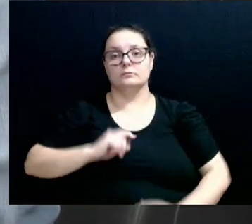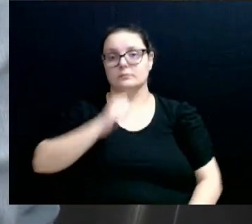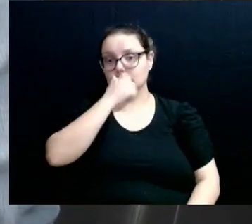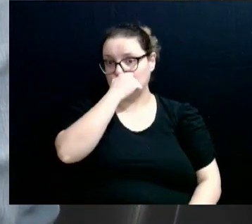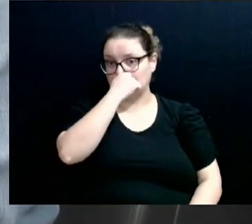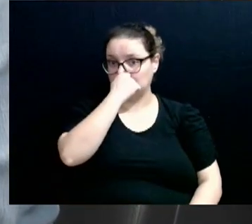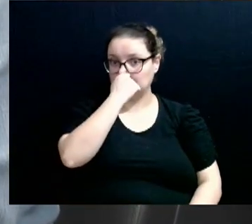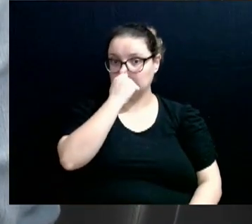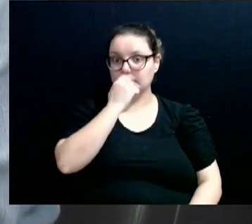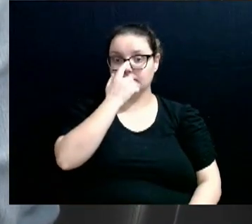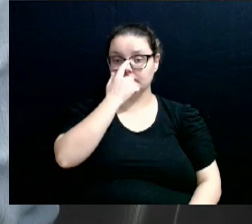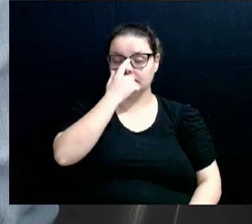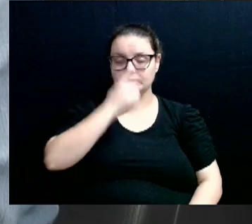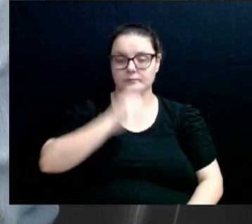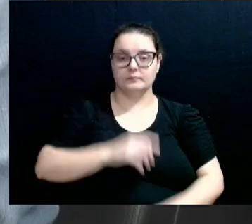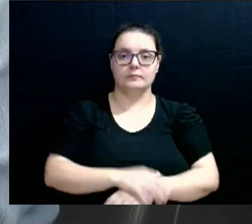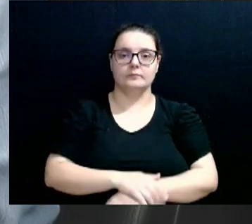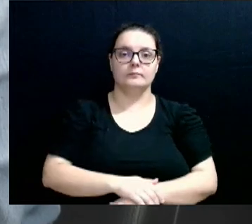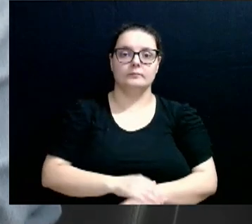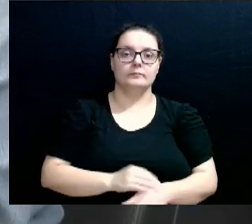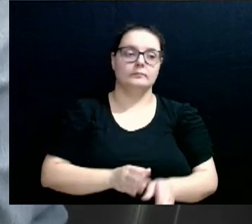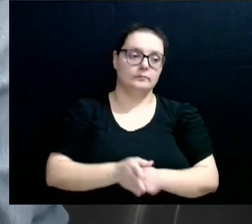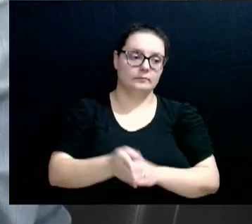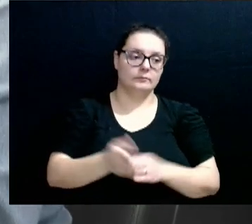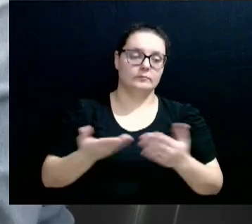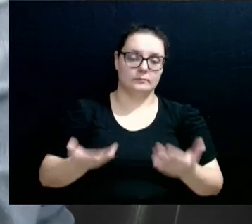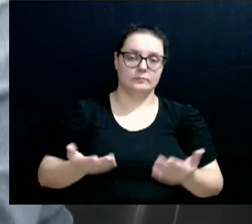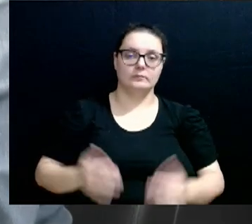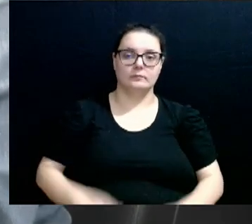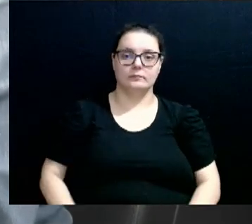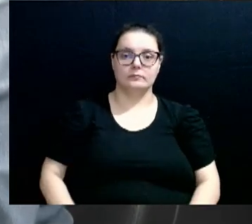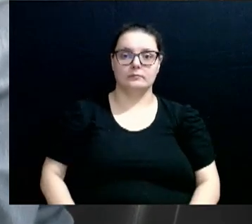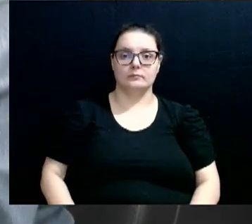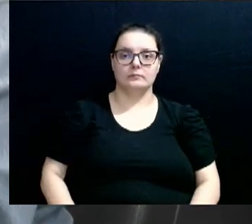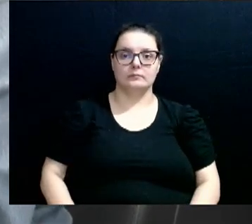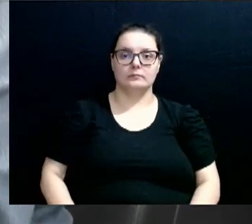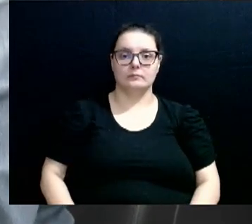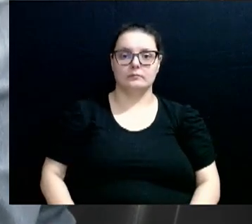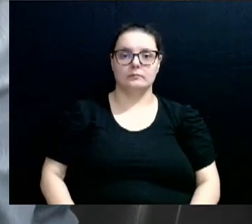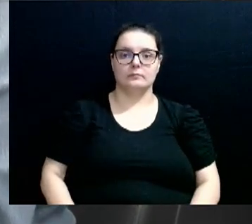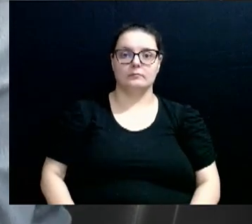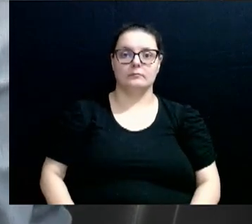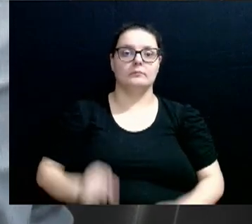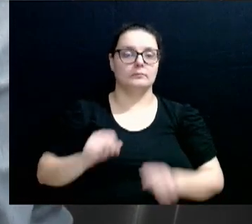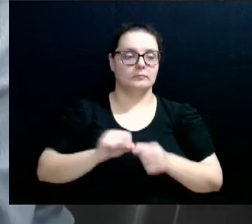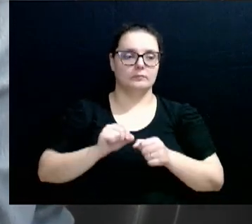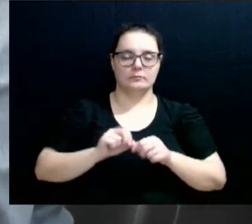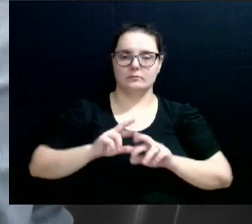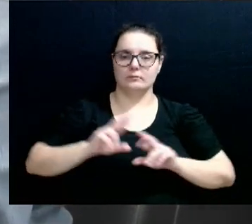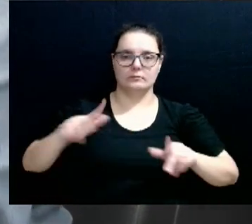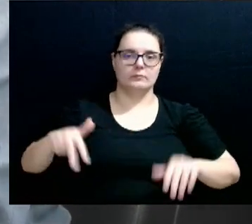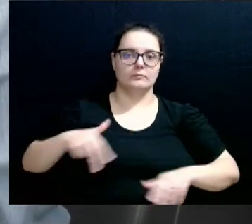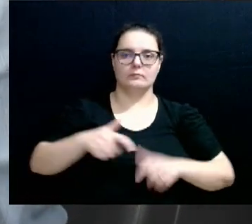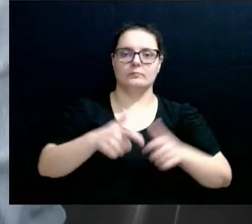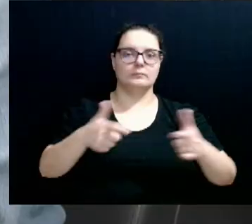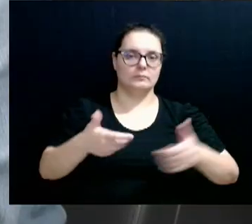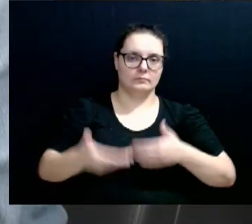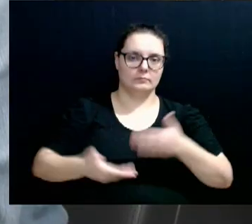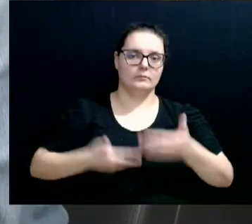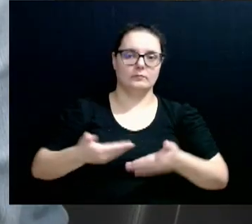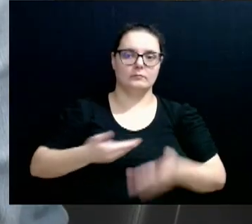então o conselho que eu daria é esse, porque isso já vai te diferenciar da grande maioria dos servidores públicos, né?